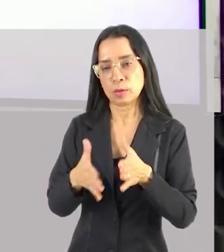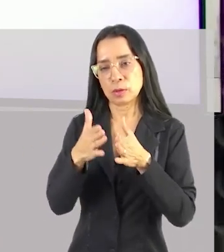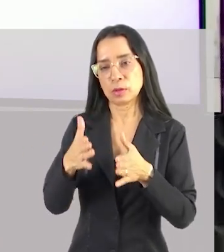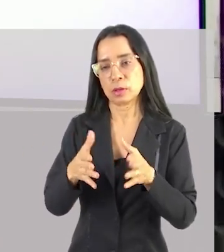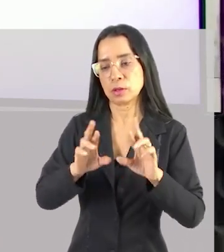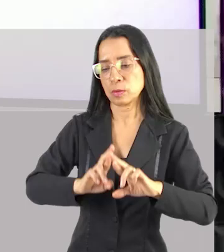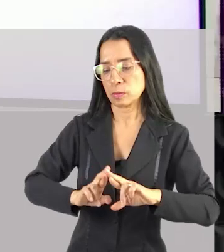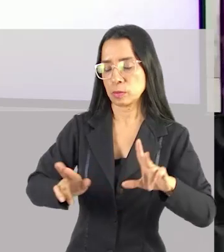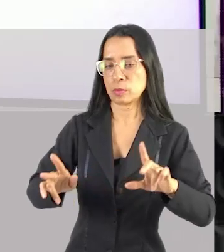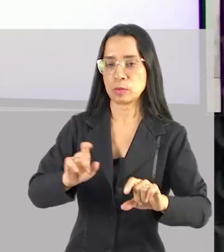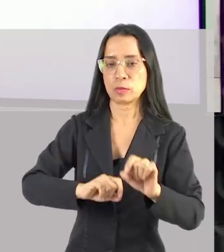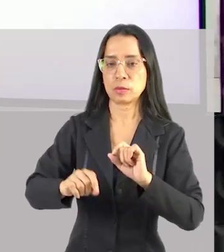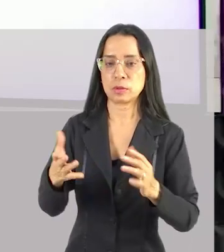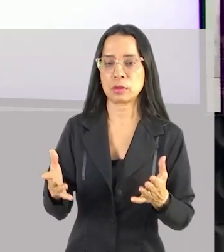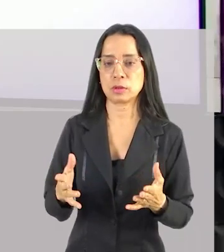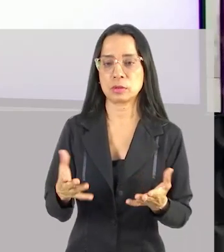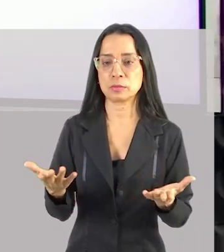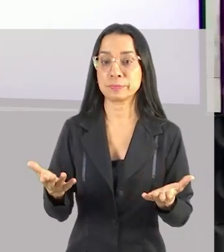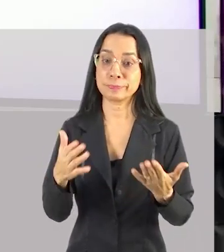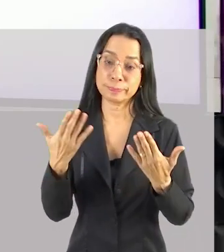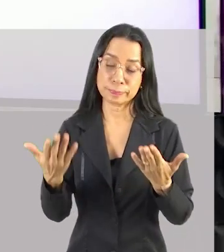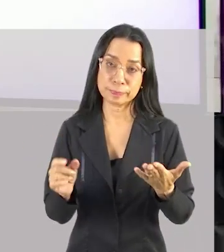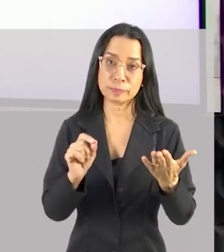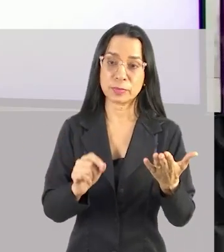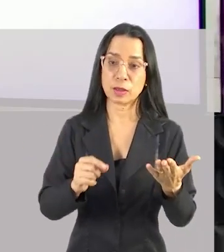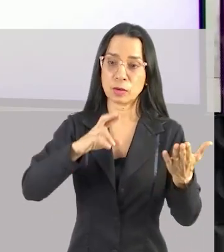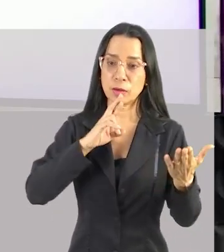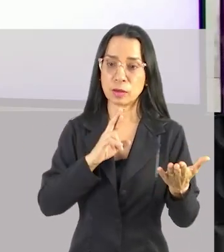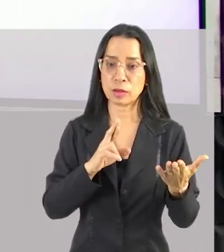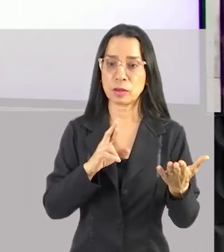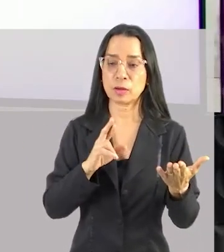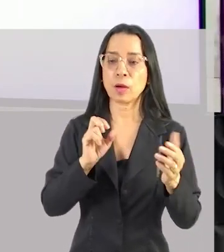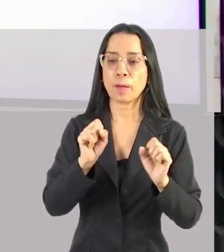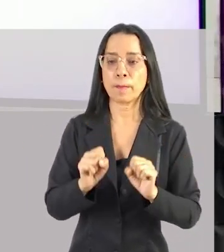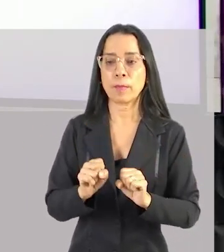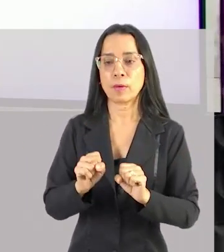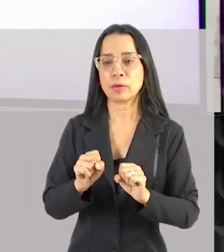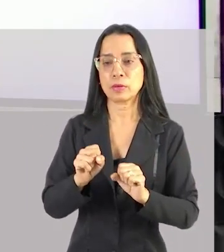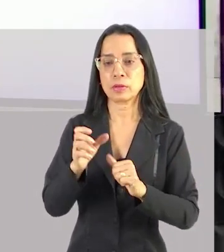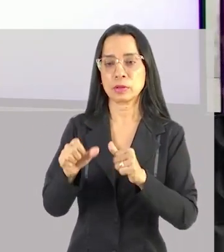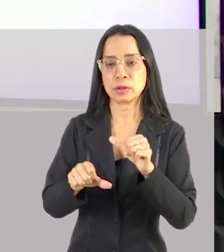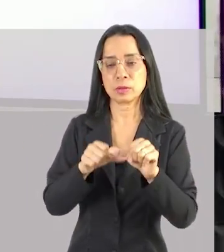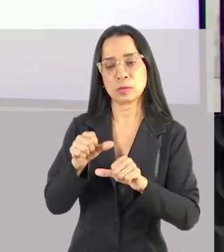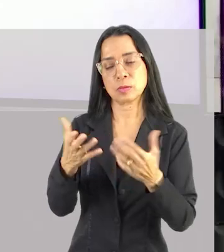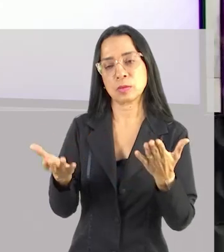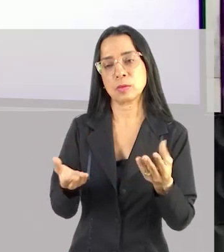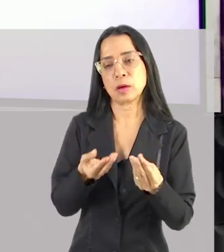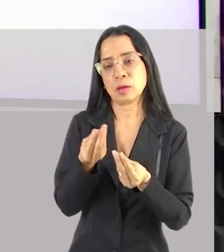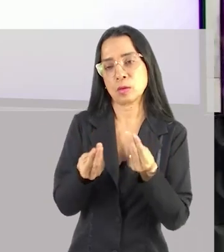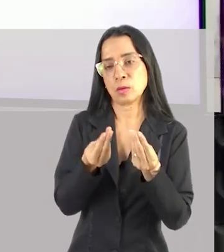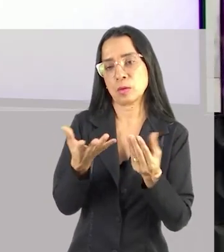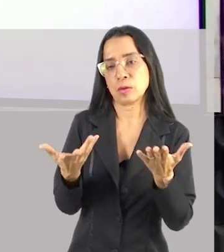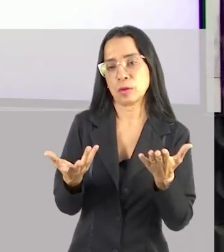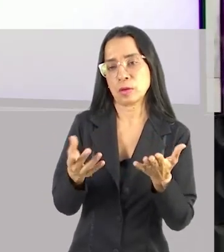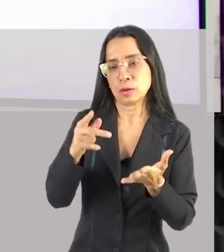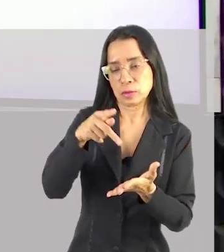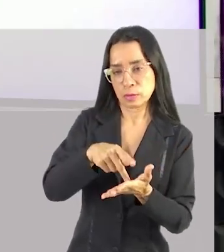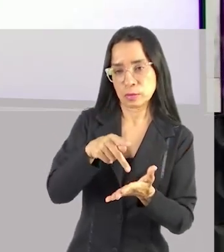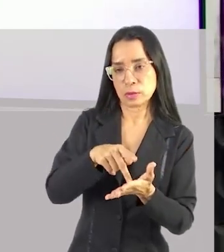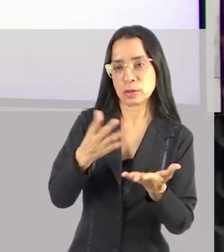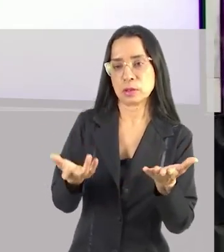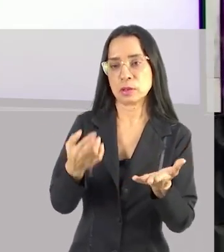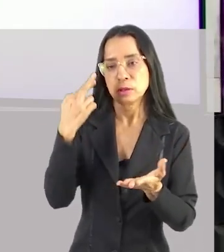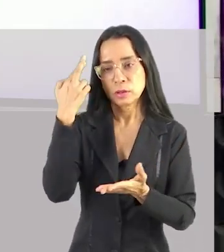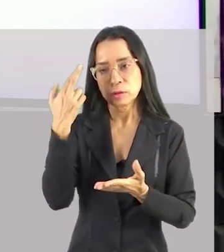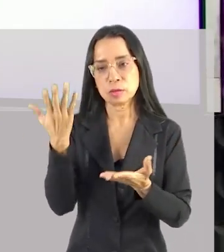de coisa. Resta, pois, a alternativa de ser ela uma capacidade verdadeira e raciocinada de